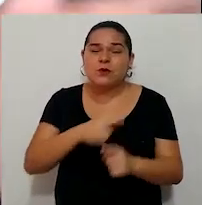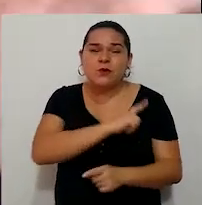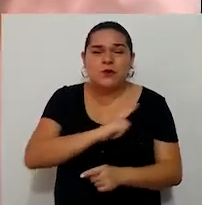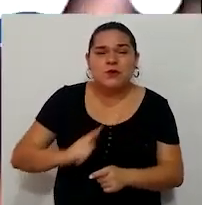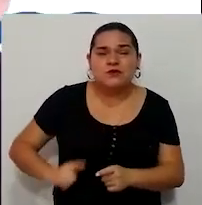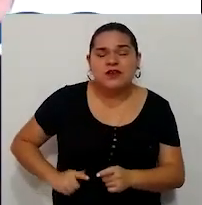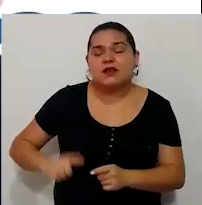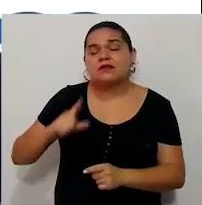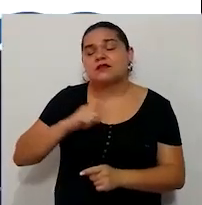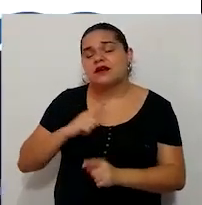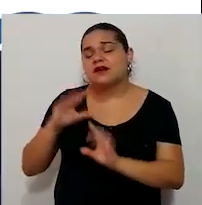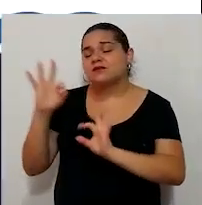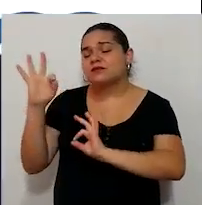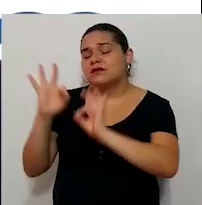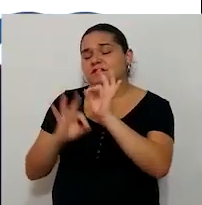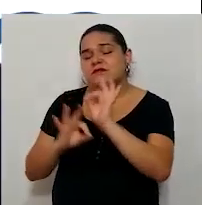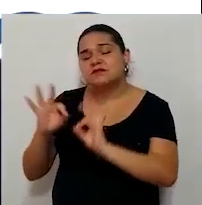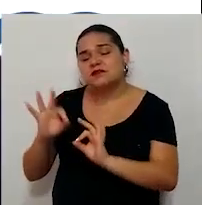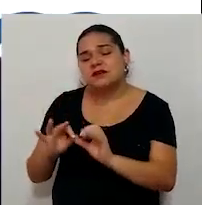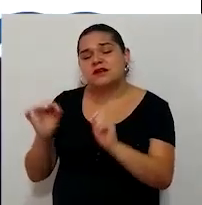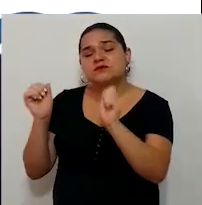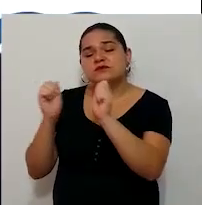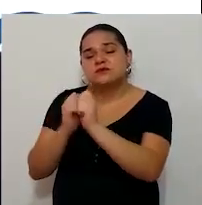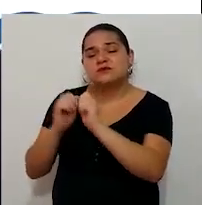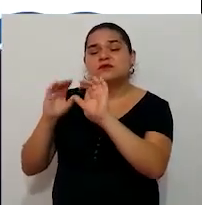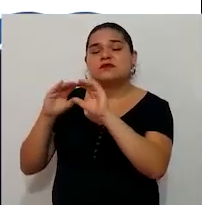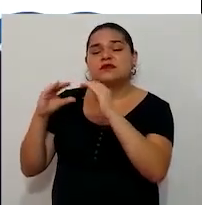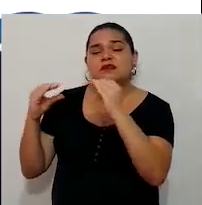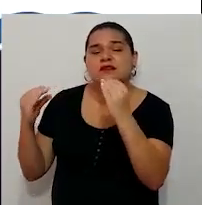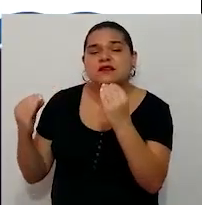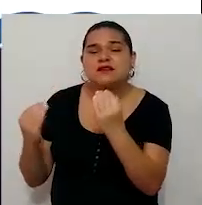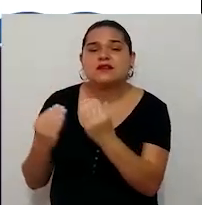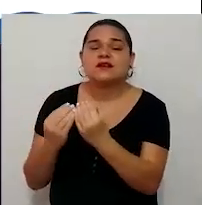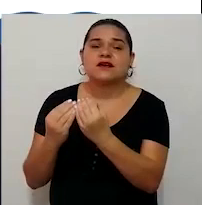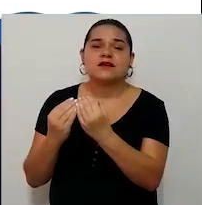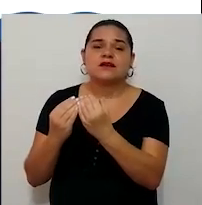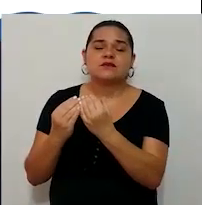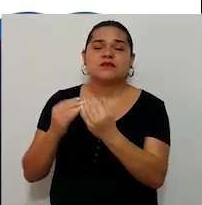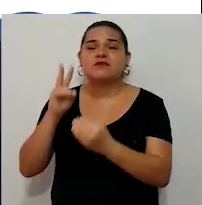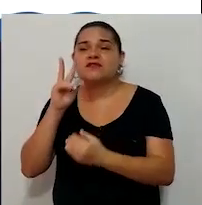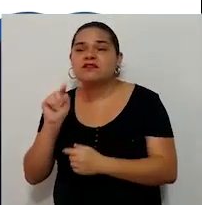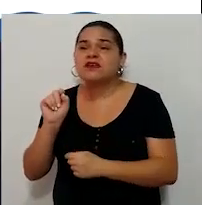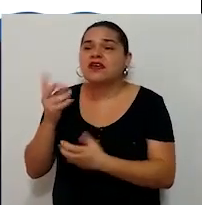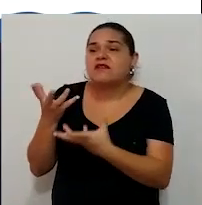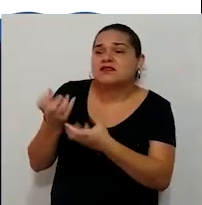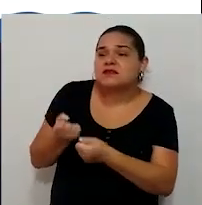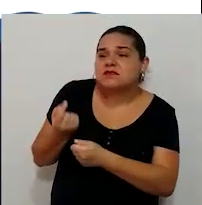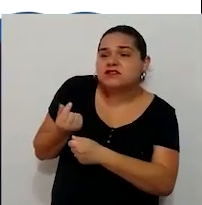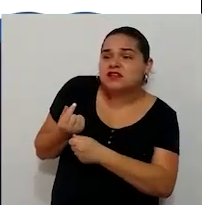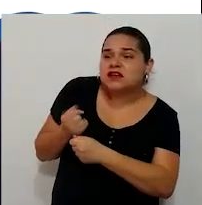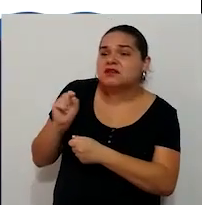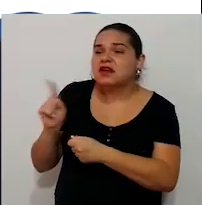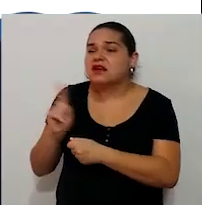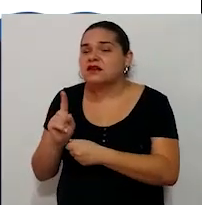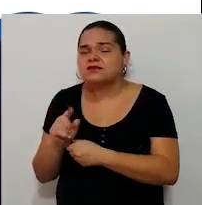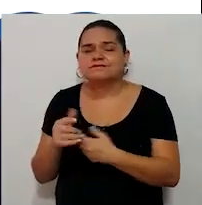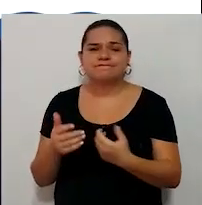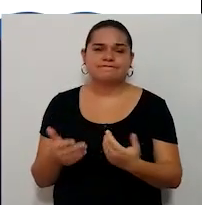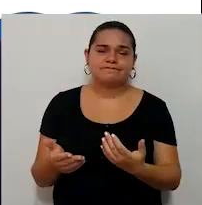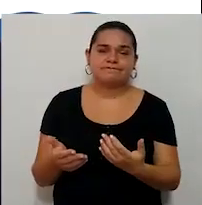em projeto junto à Câmara, não definindo quem recebe e quem não recebe. Por